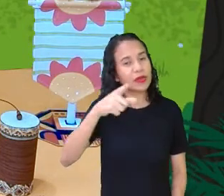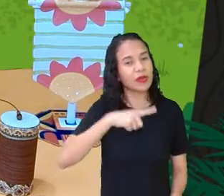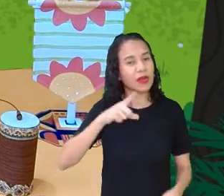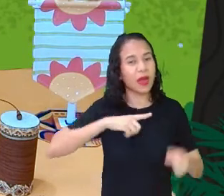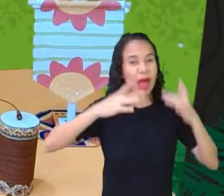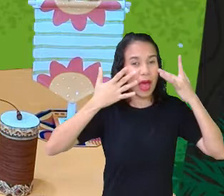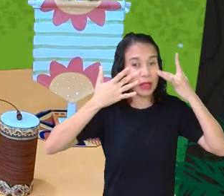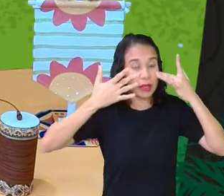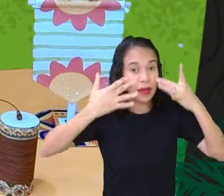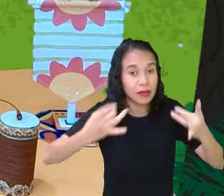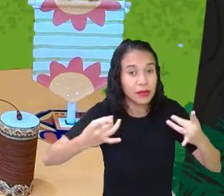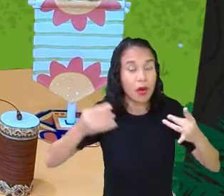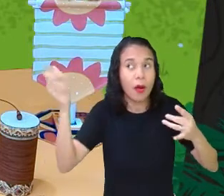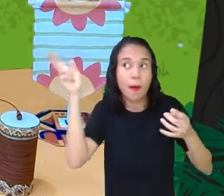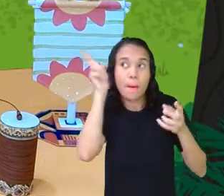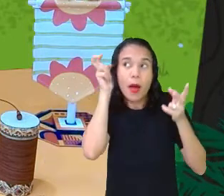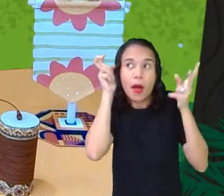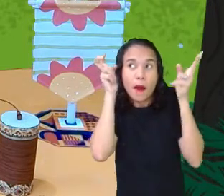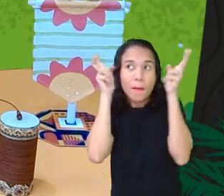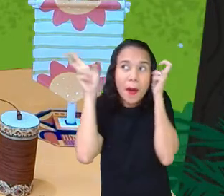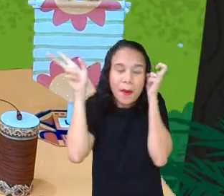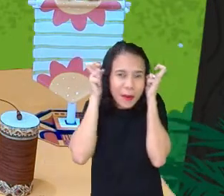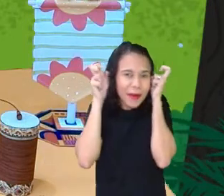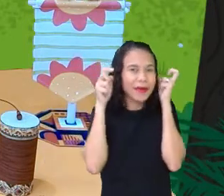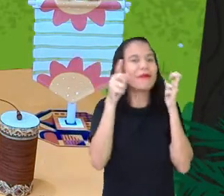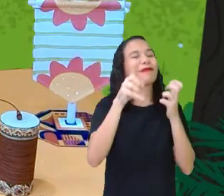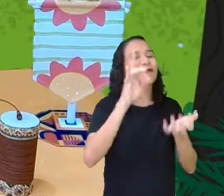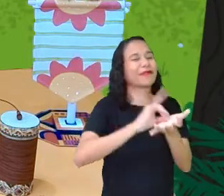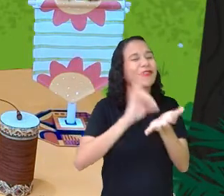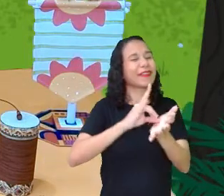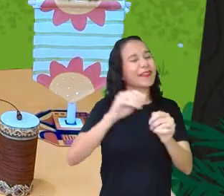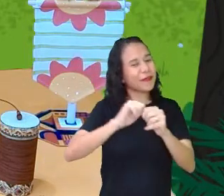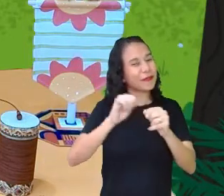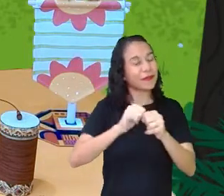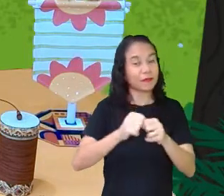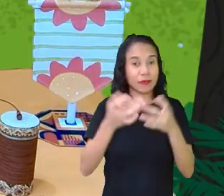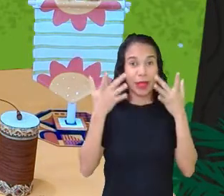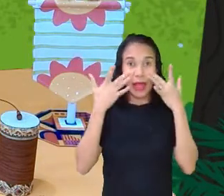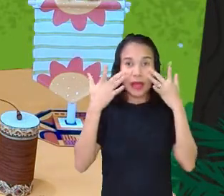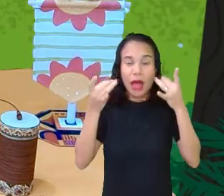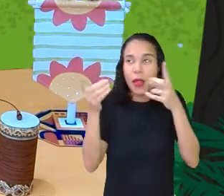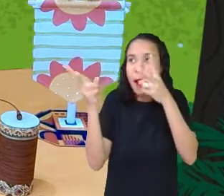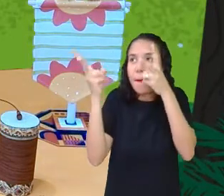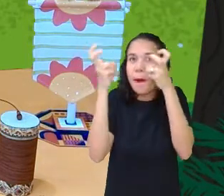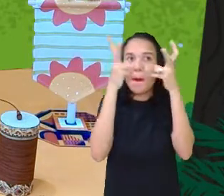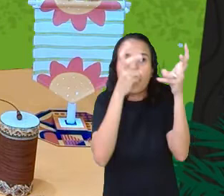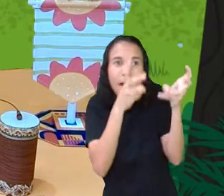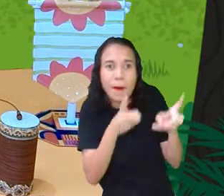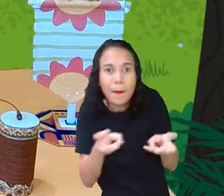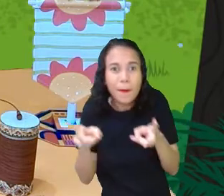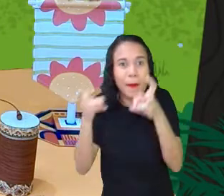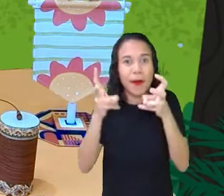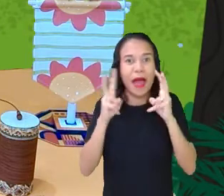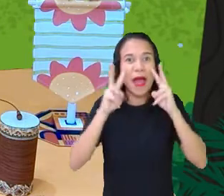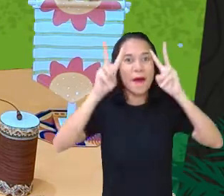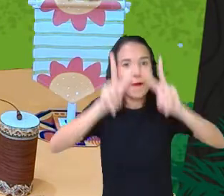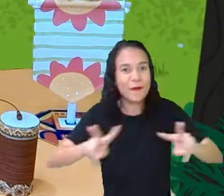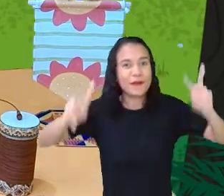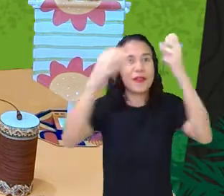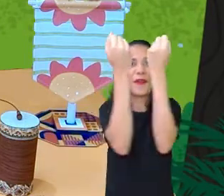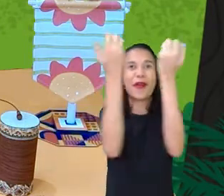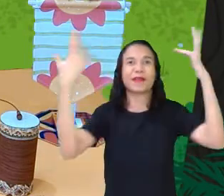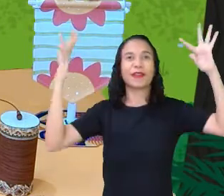prestado atenção nos sons, e foi o que você fez. Prestou atenção em todos os sons. Viu quanta música